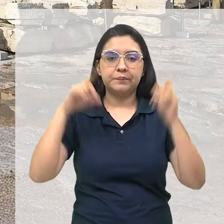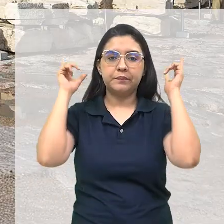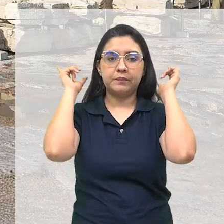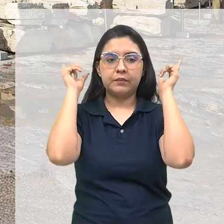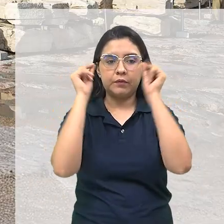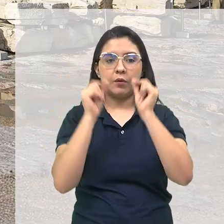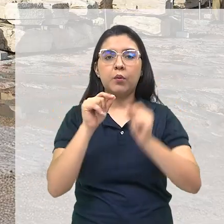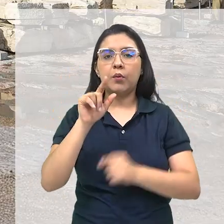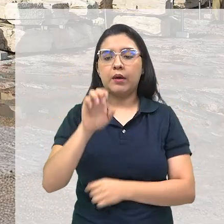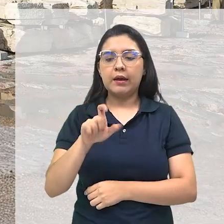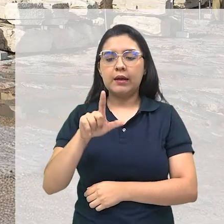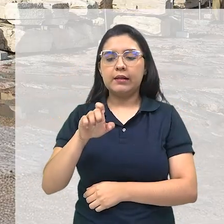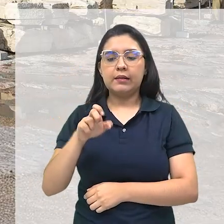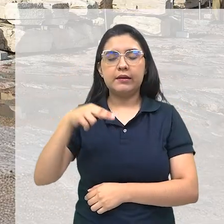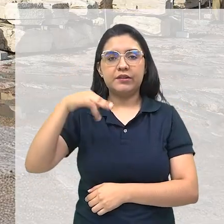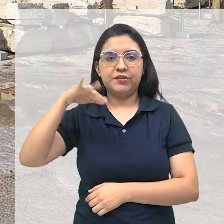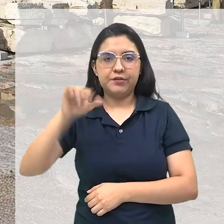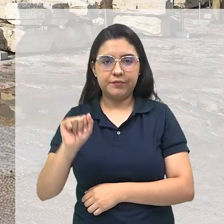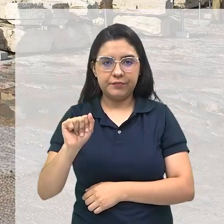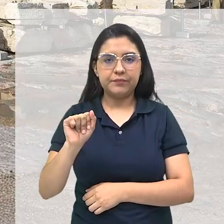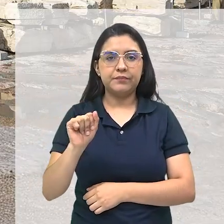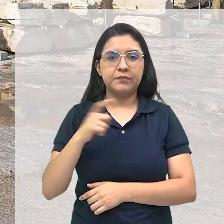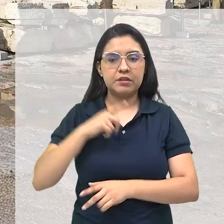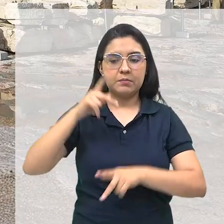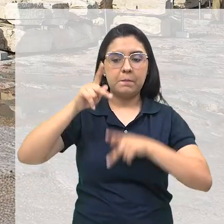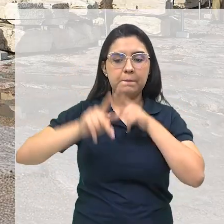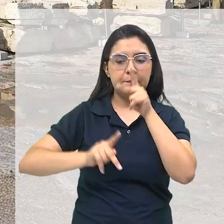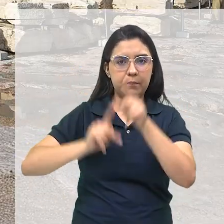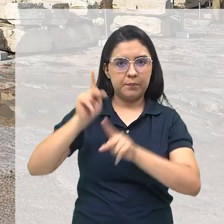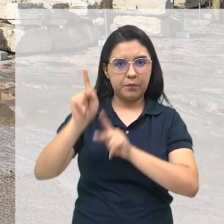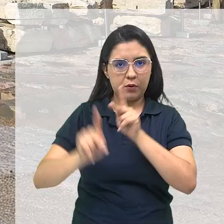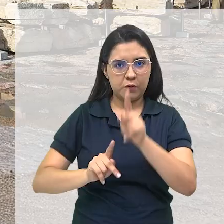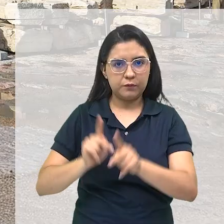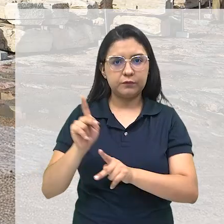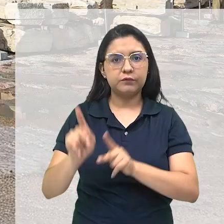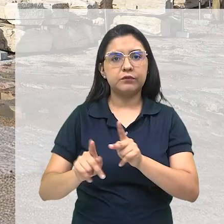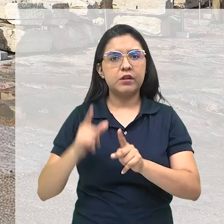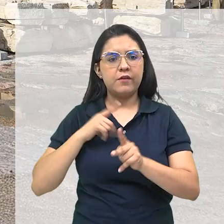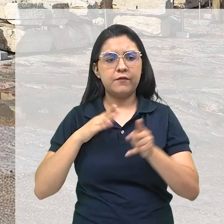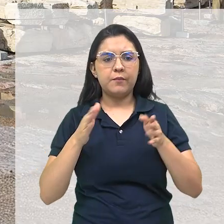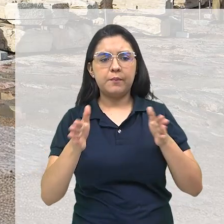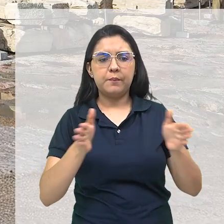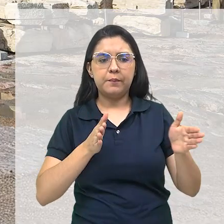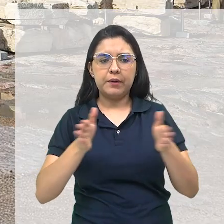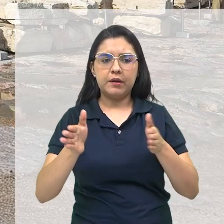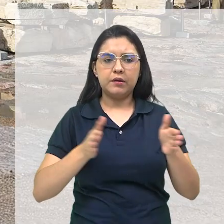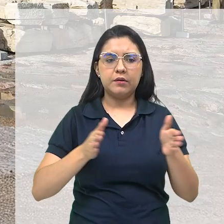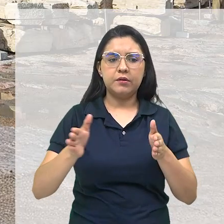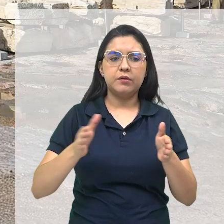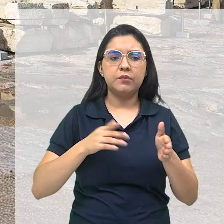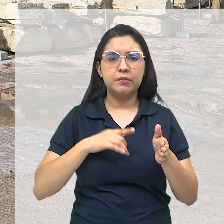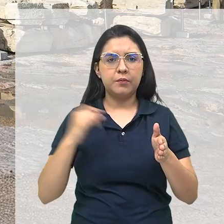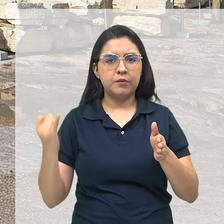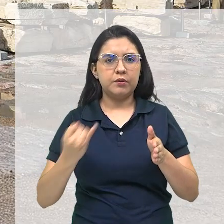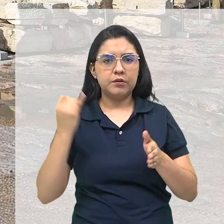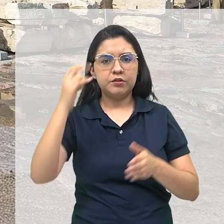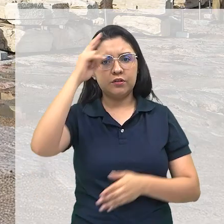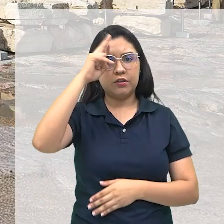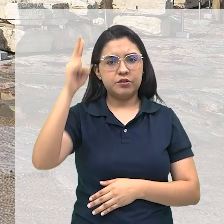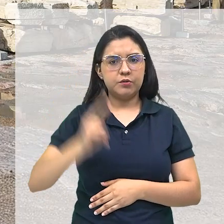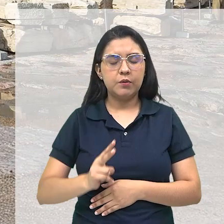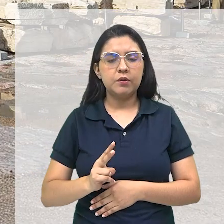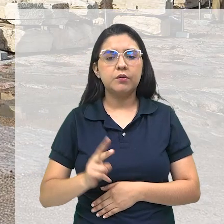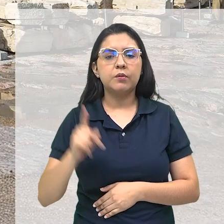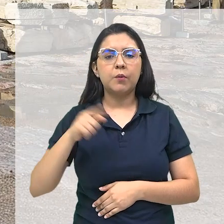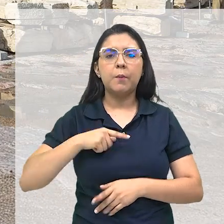ou helênica. Esse povo, que teve aí um período muito vasto na história, como um